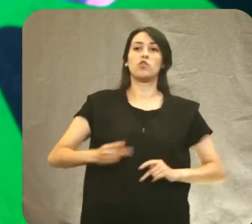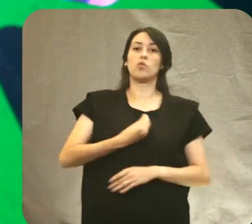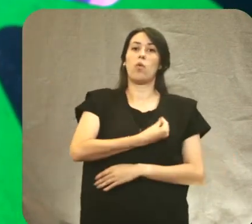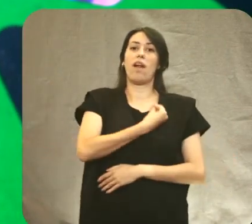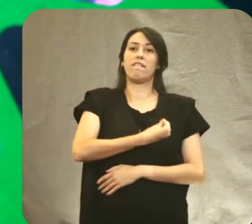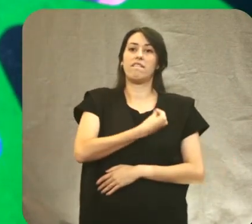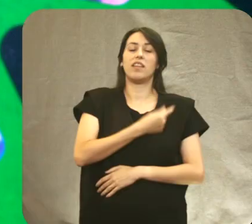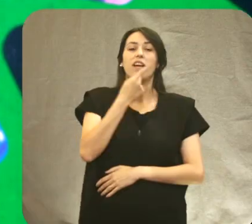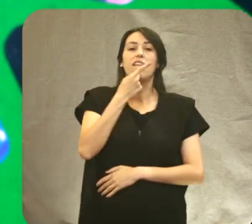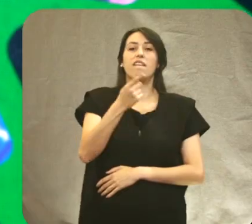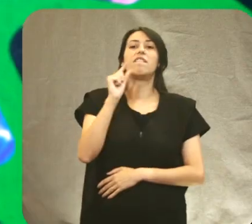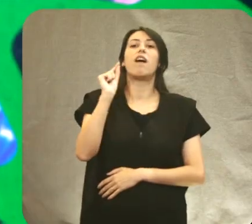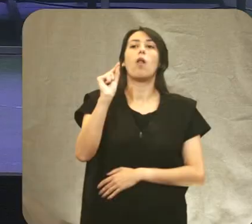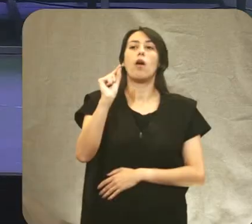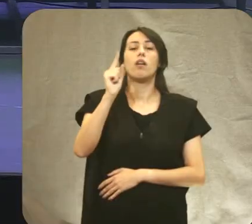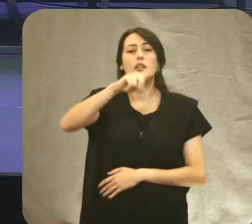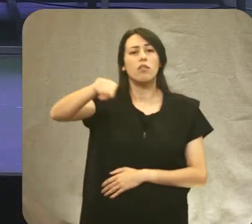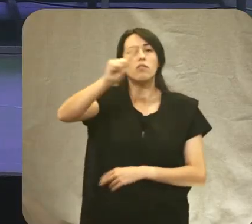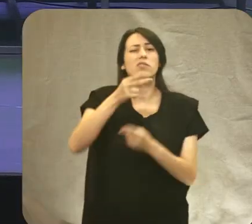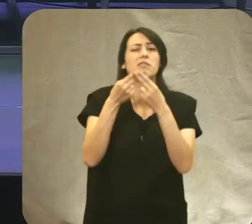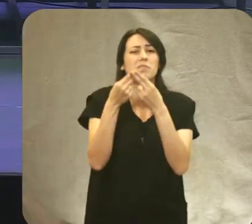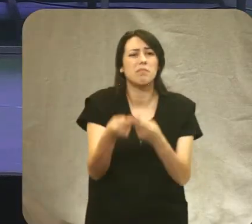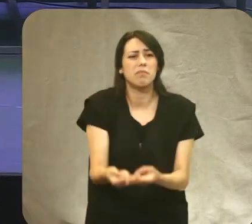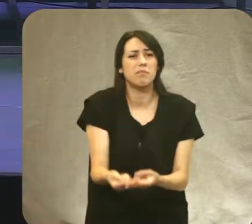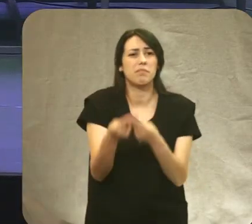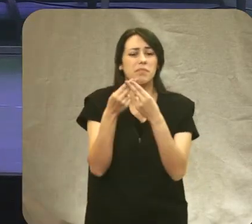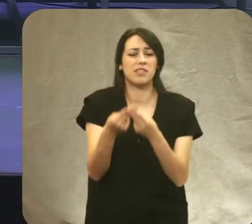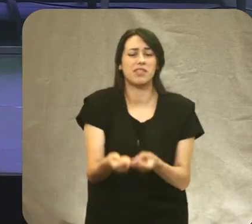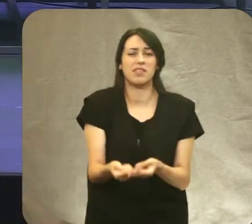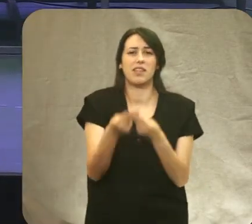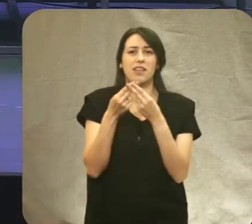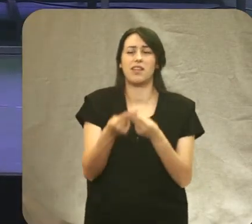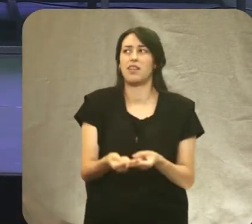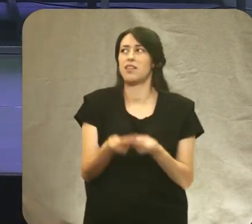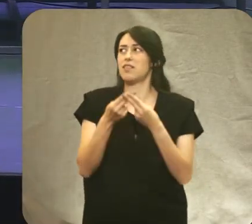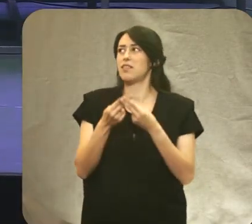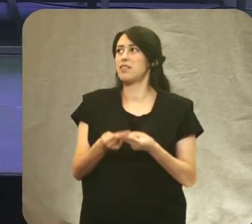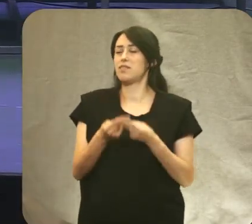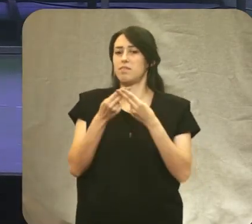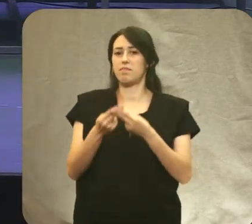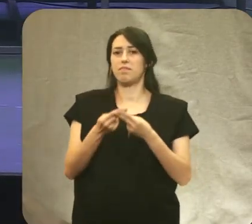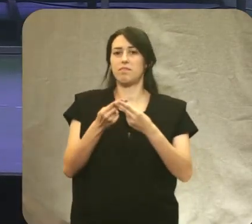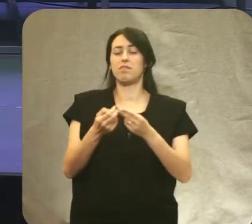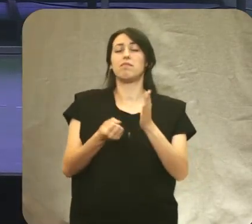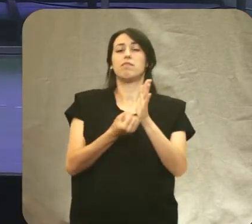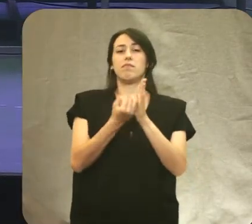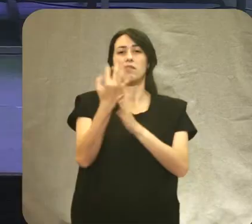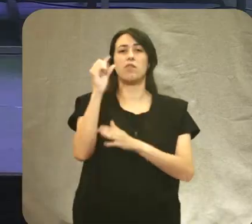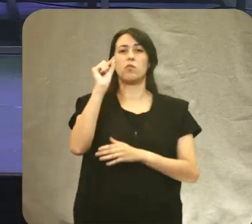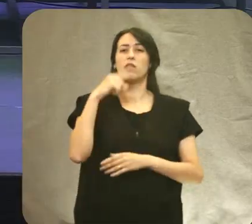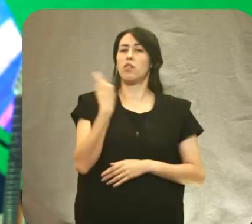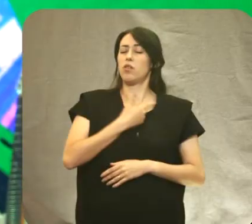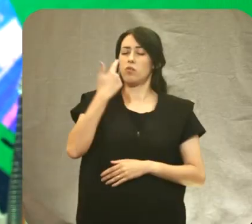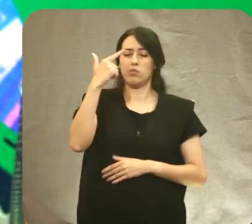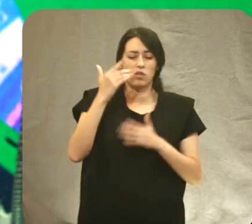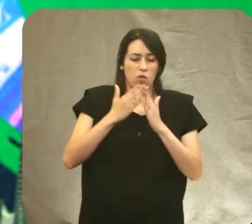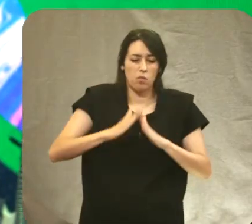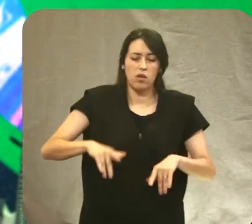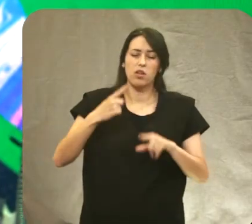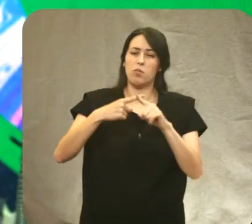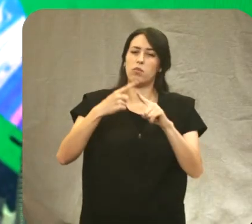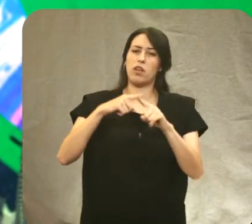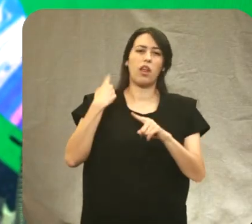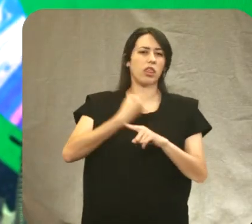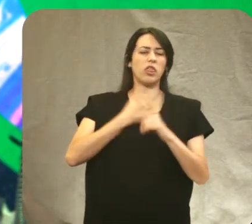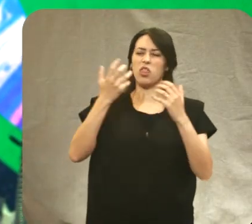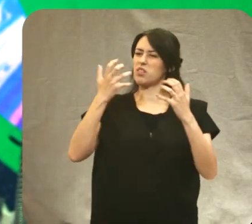fala: sejam pacientes. Muitas vezes a unidade não acontece porque a gente toca o bumbo rápido